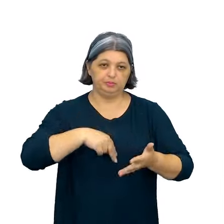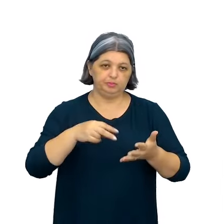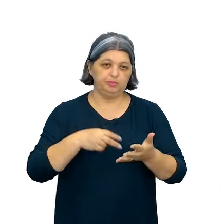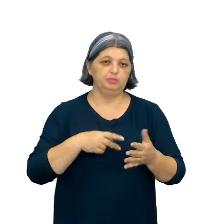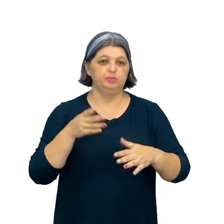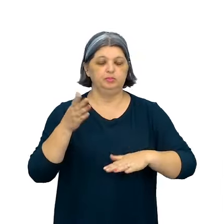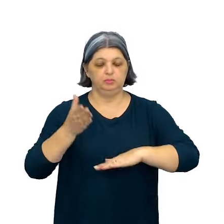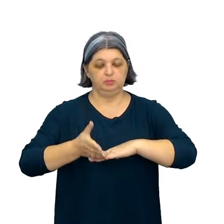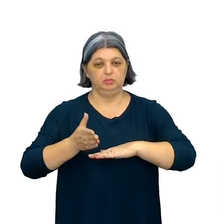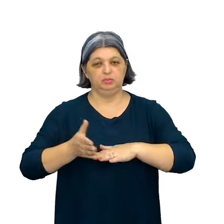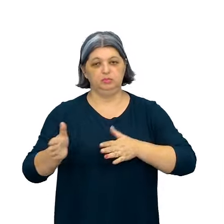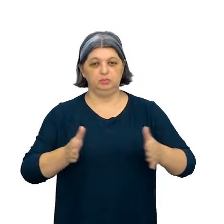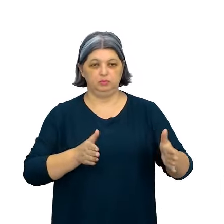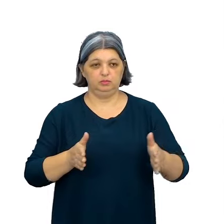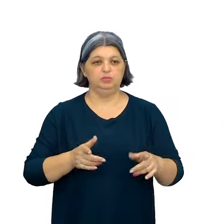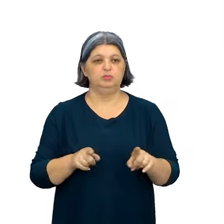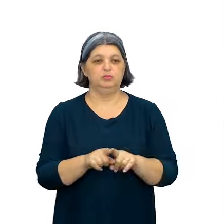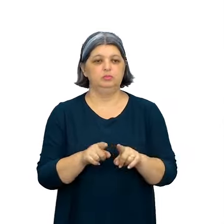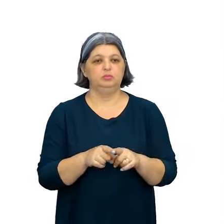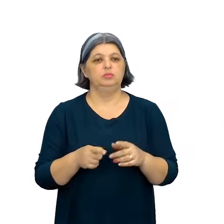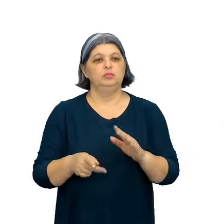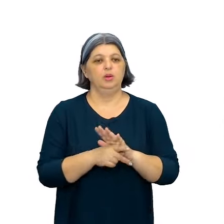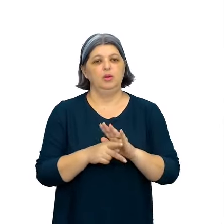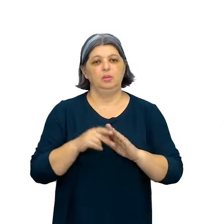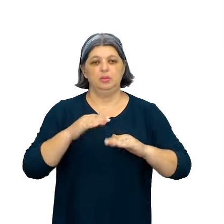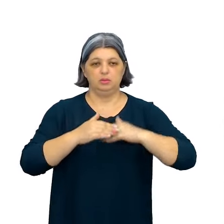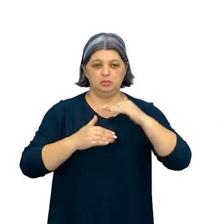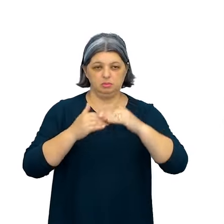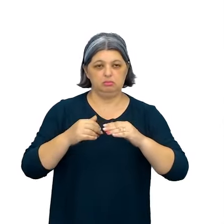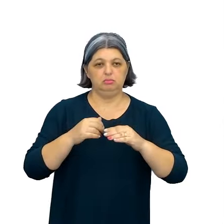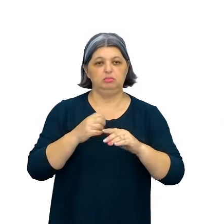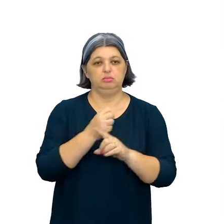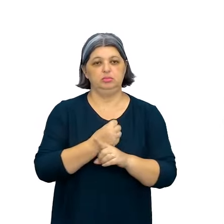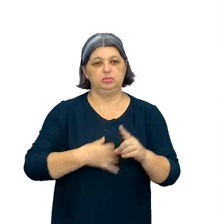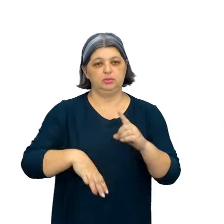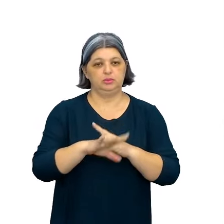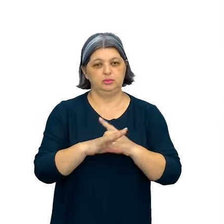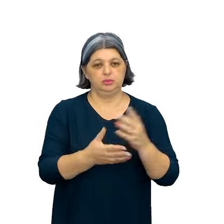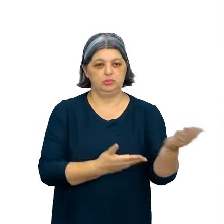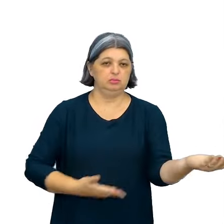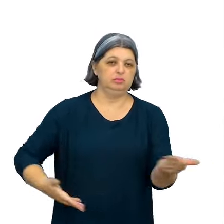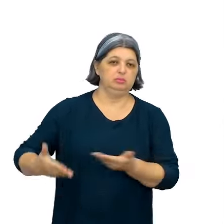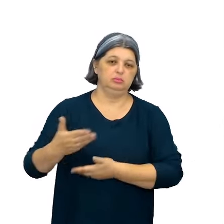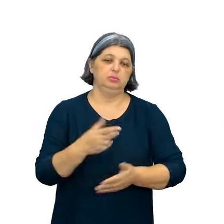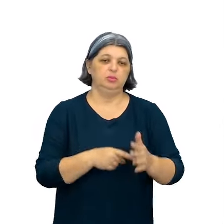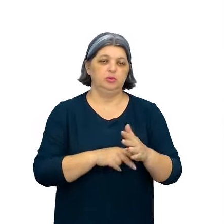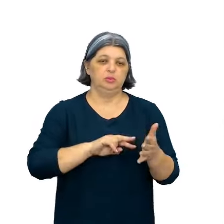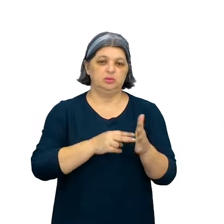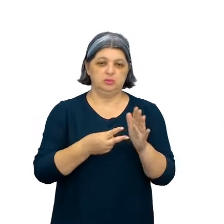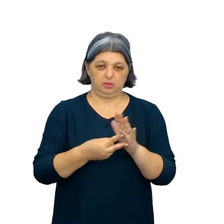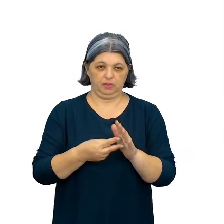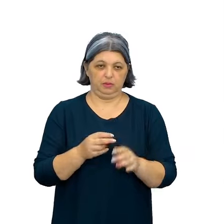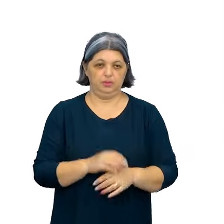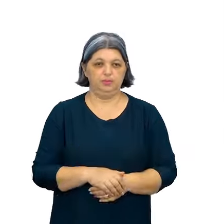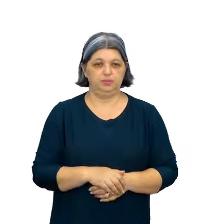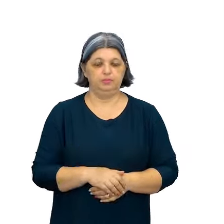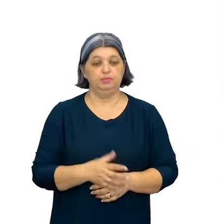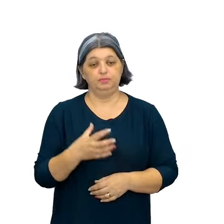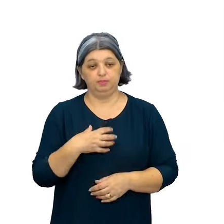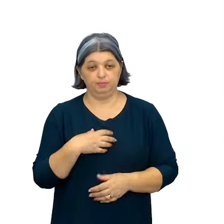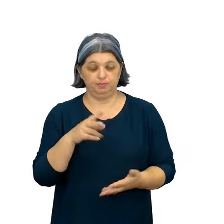na contemporaneidade como um construto oriundo da sócio-interação de produção de sentido. O ato de